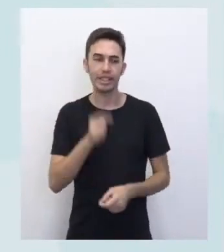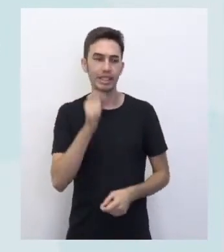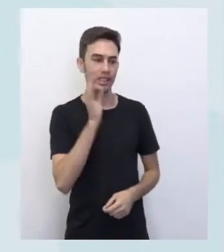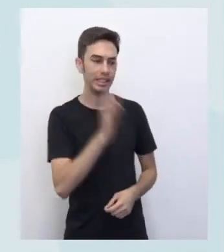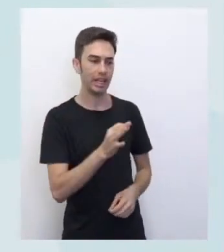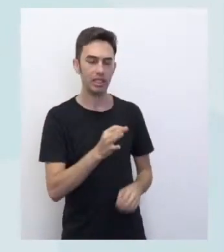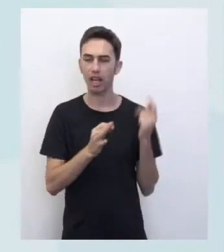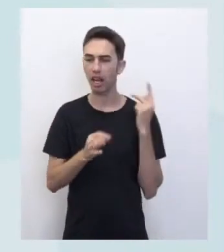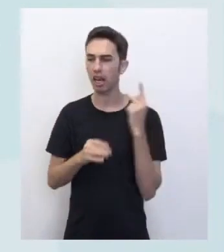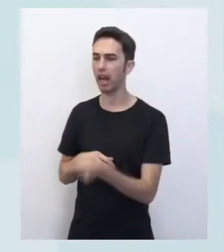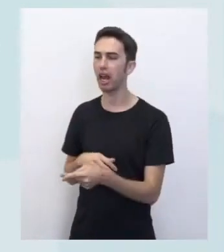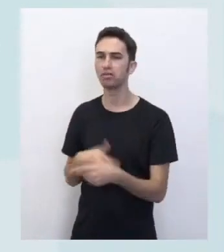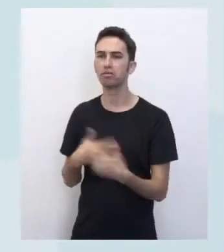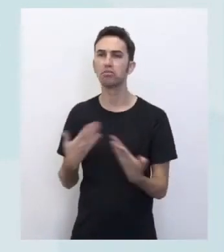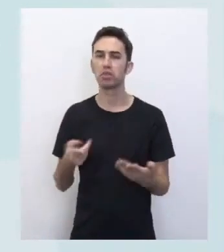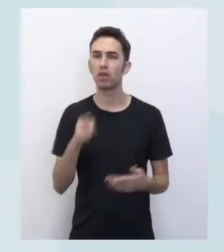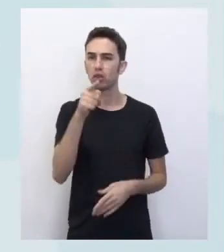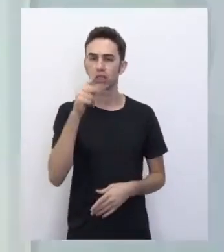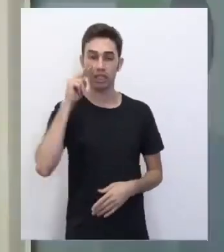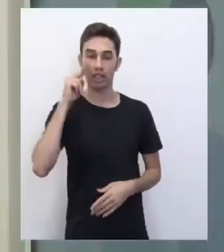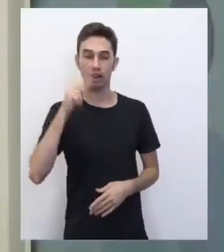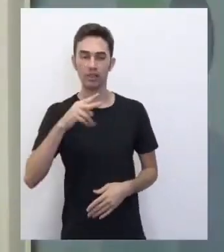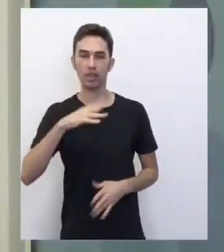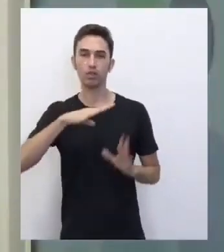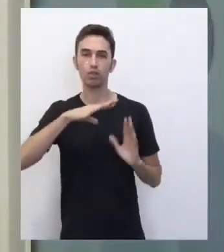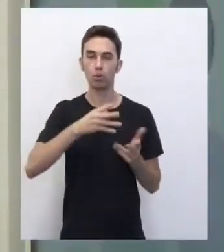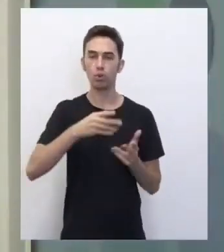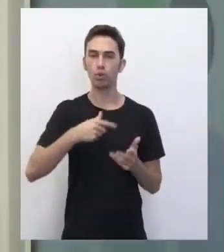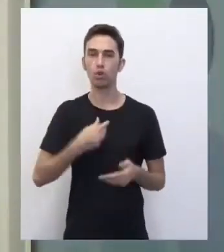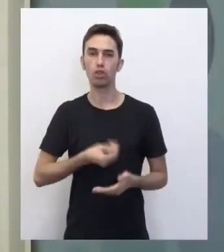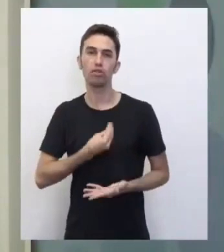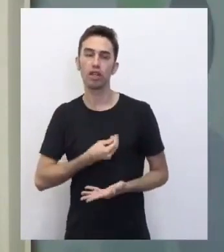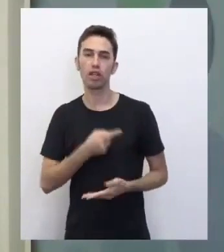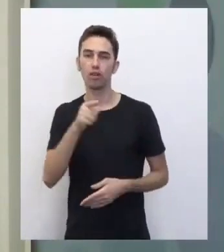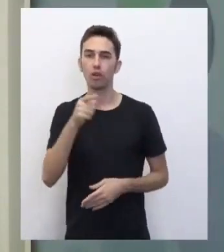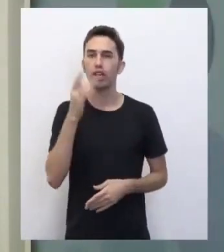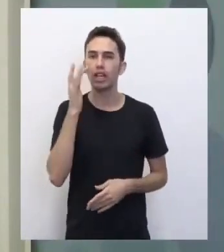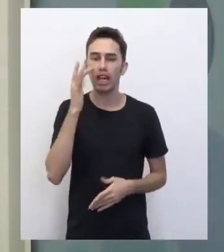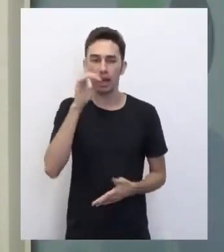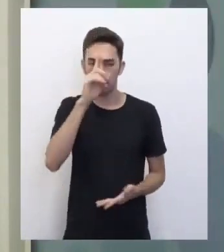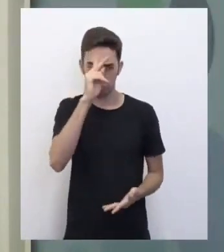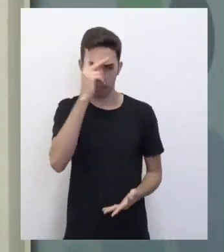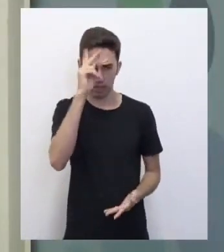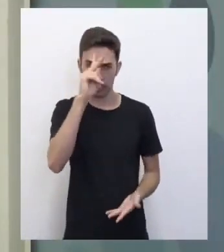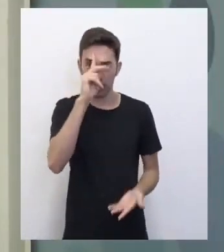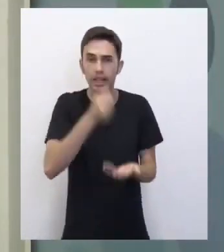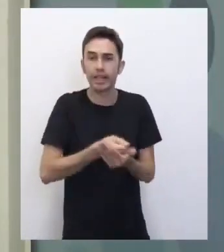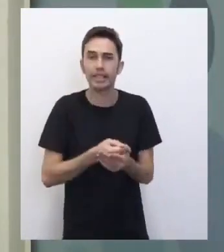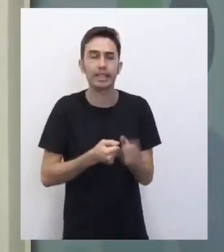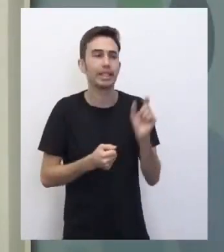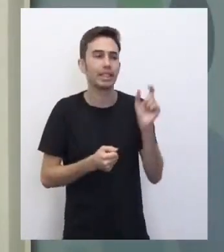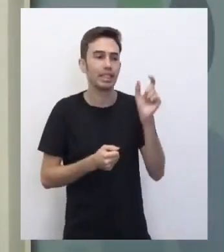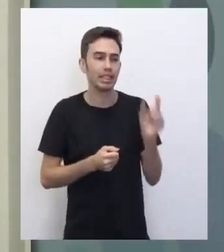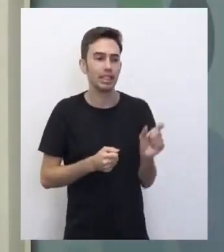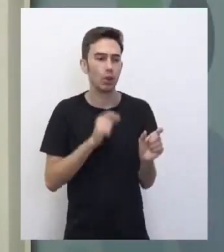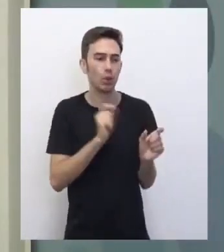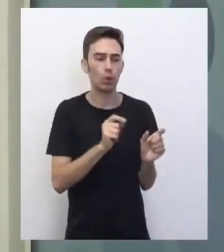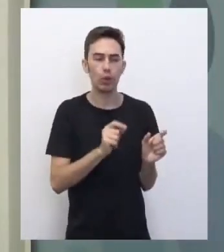na sua visão de mundo, na sua visão de vida, o que ou quem define o que é certo e o que é errado? Tem gente, por exemplo, que vive uma